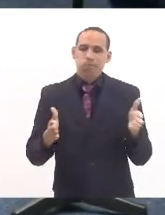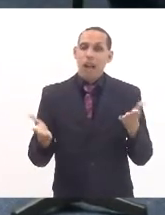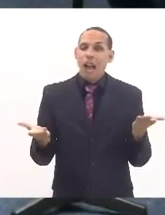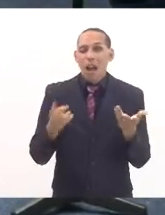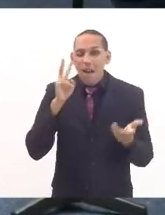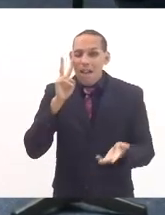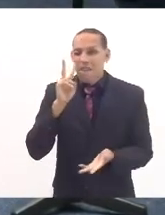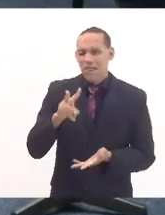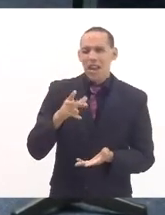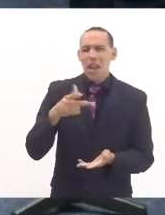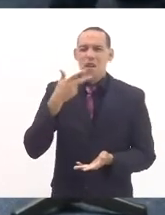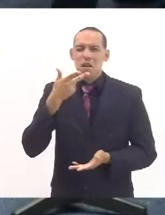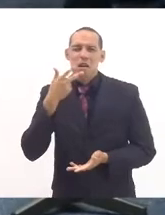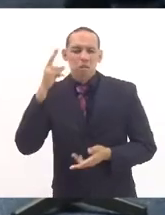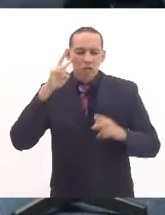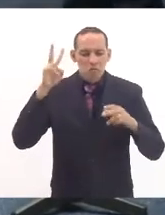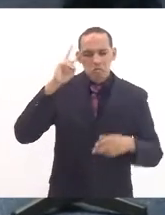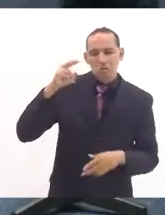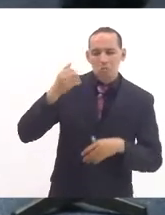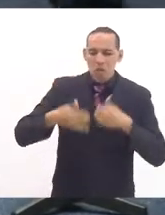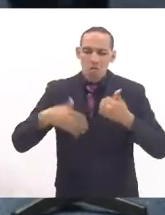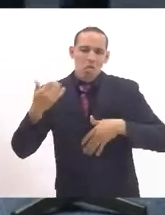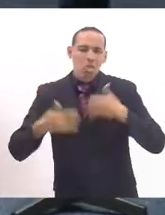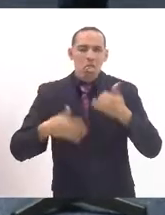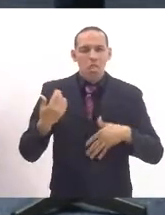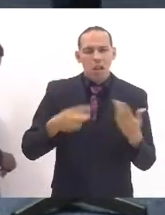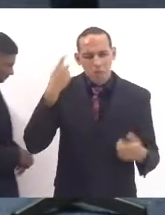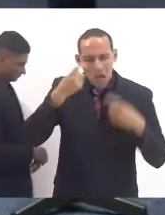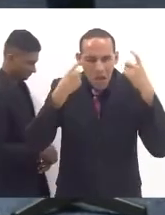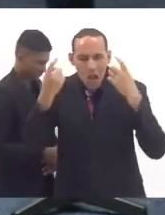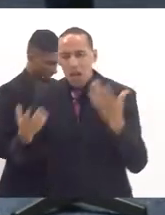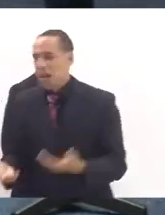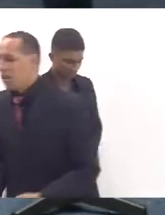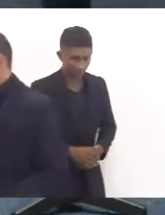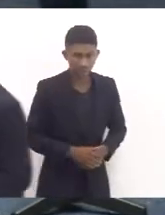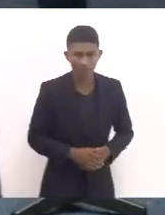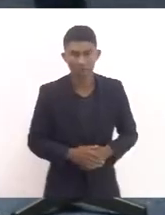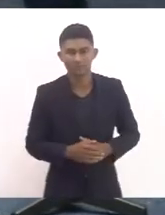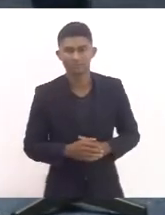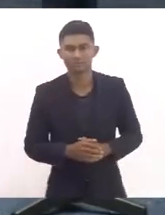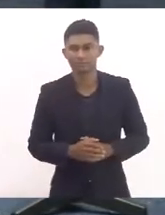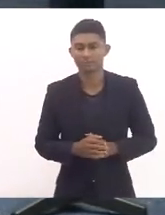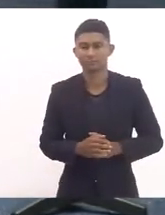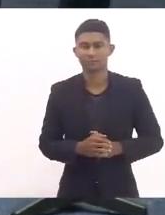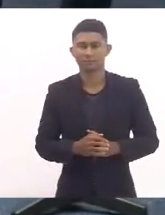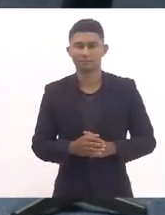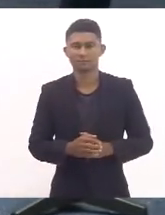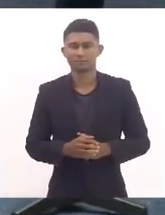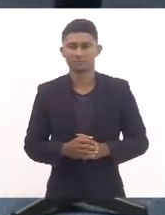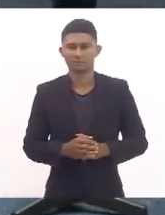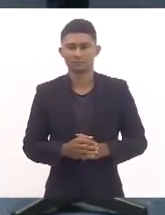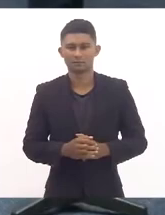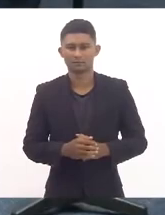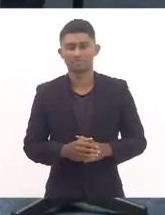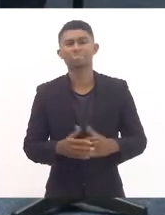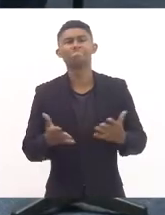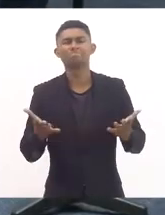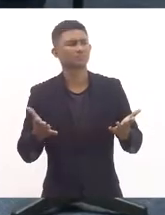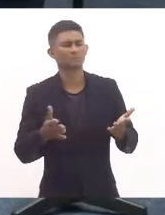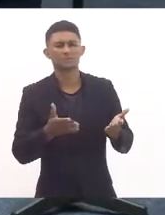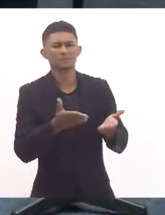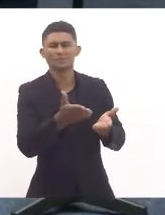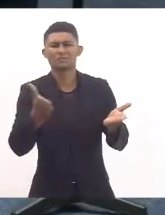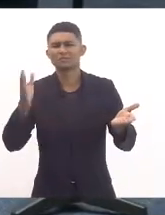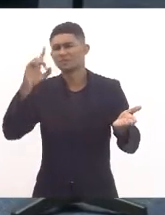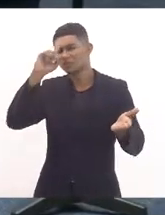querer contar a historinha da carochinha dizendo que tem preocupação com a saúde das crianças. Não sabe nem dizer o